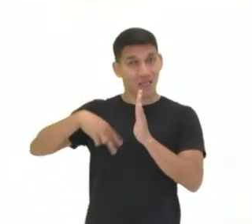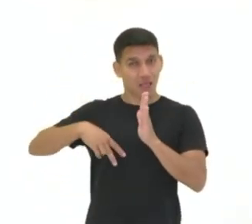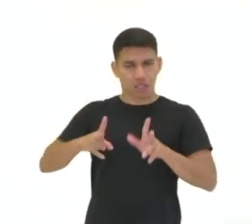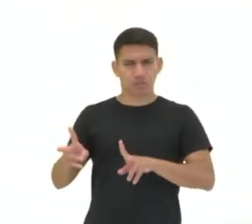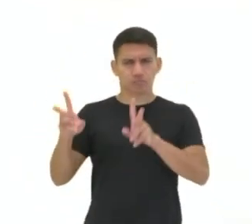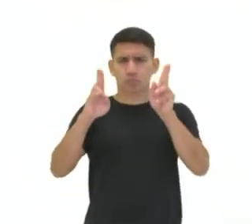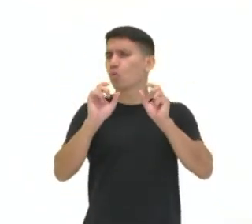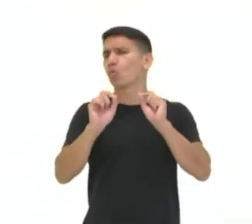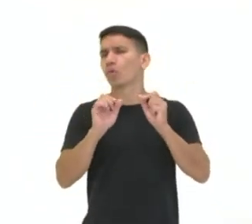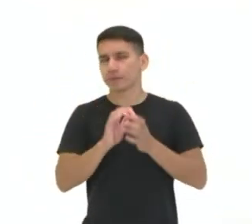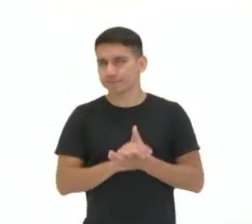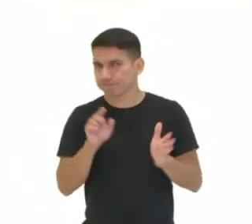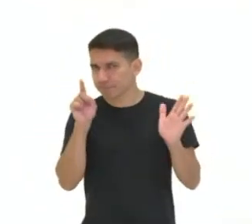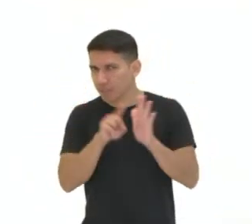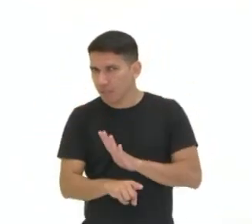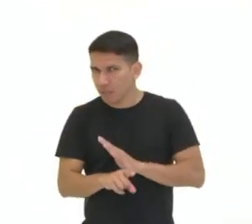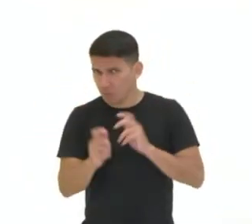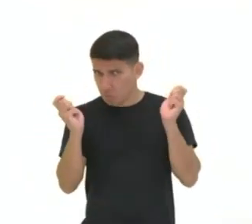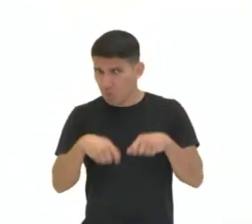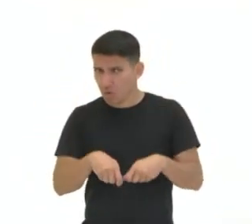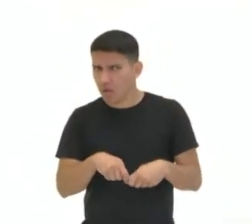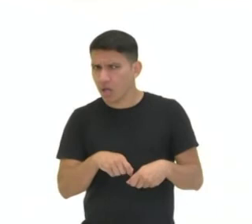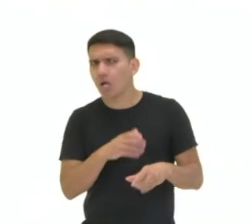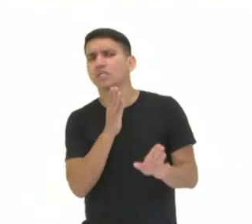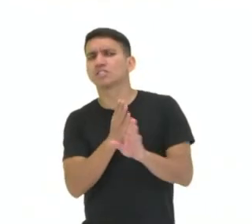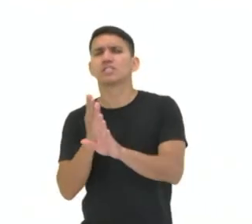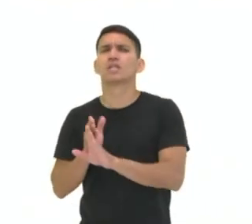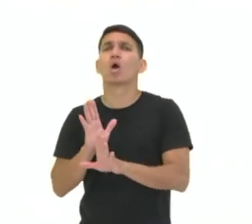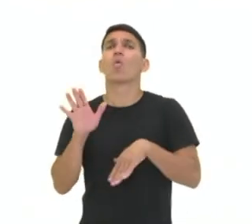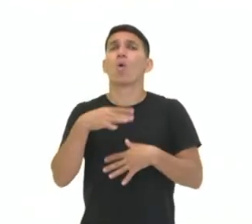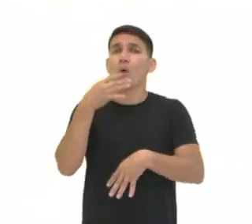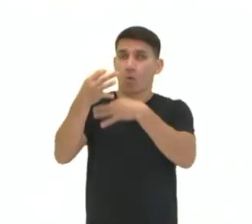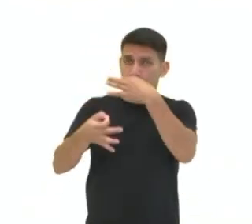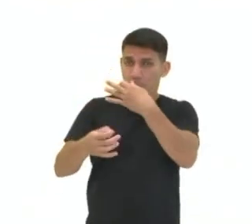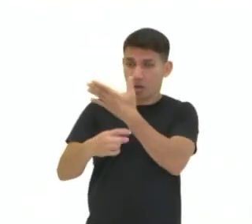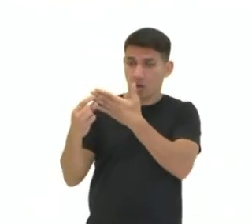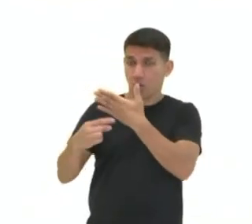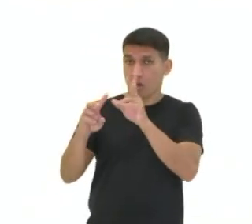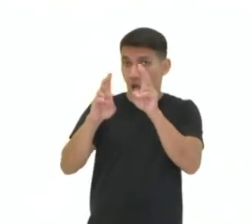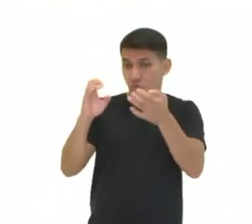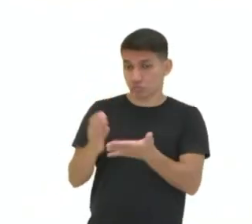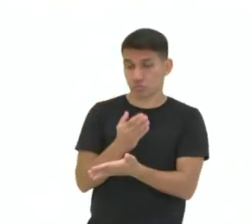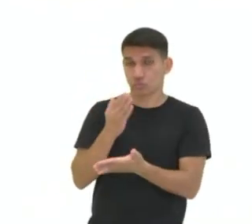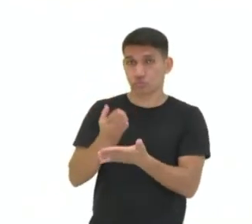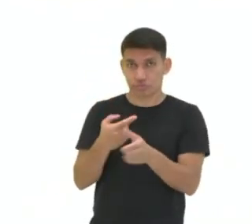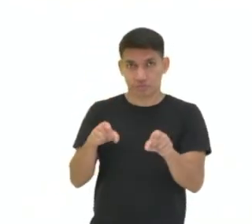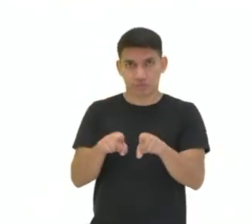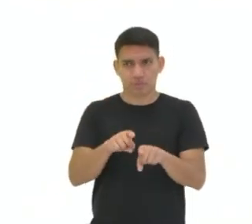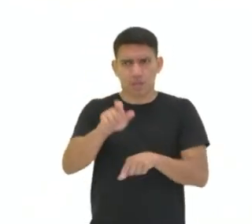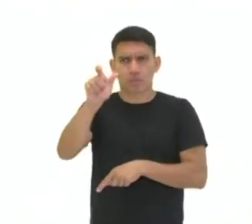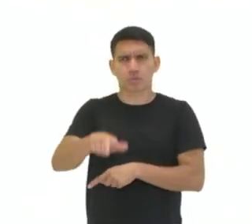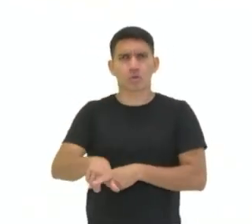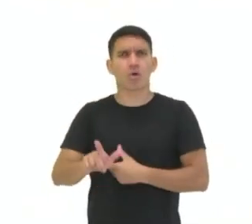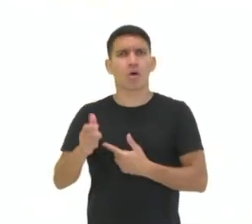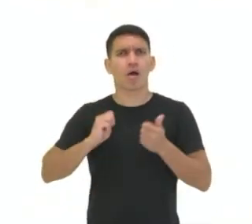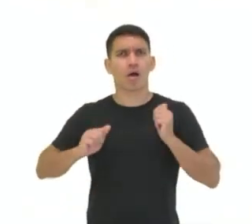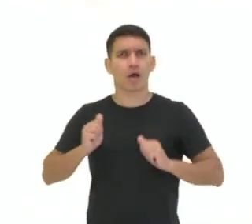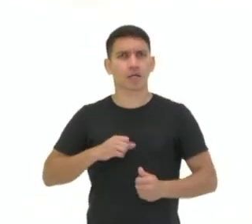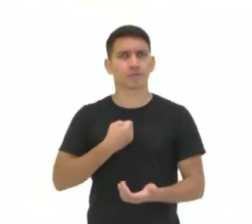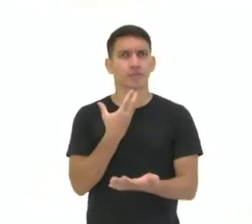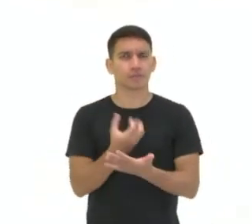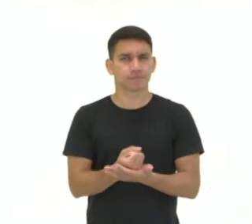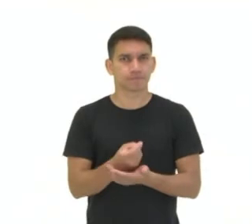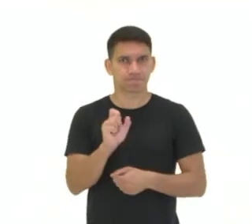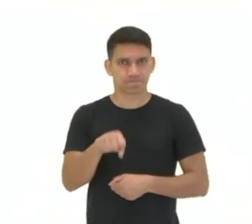acima, é possível identificar qual é a opinião do autor sobre o livro e o artista biografado? Sim ou não?